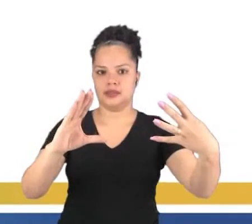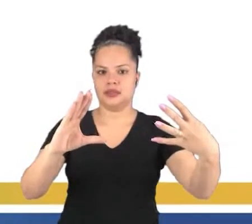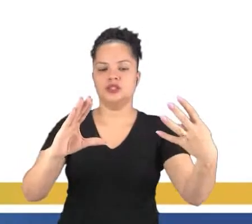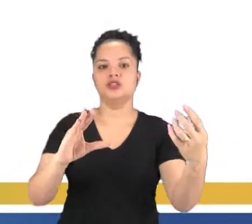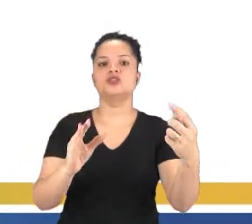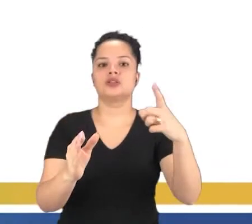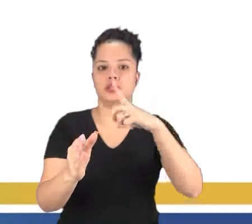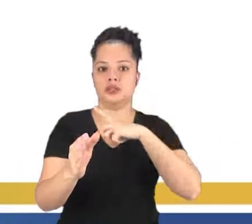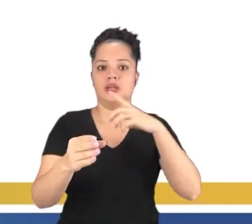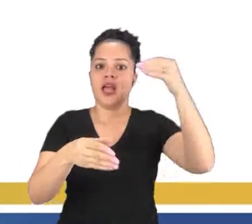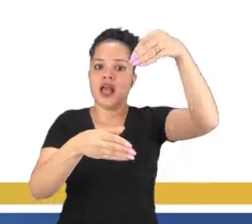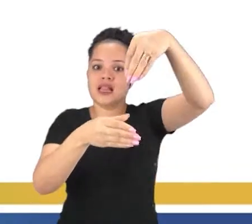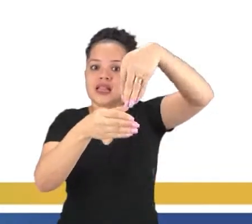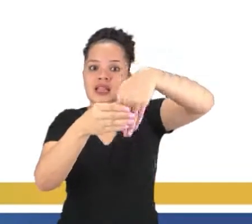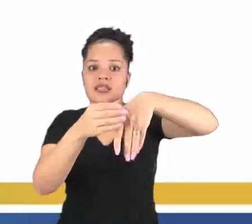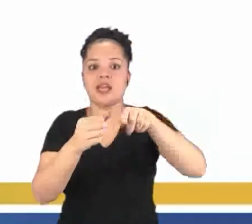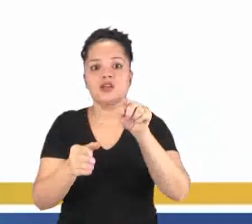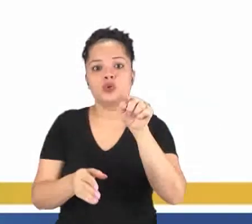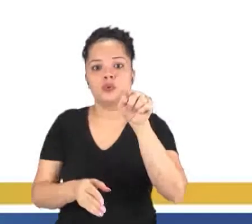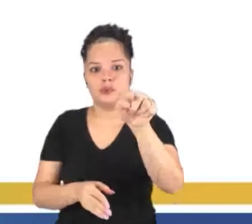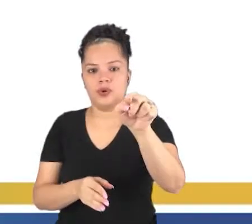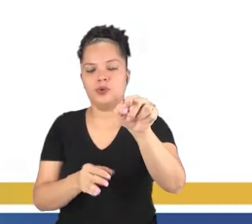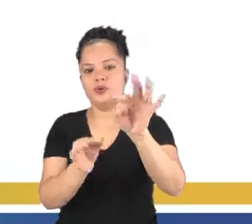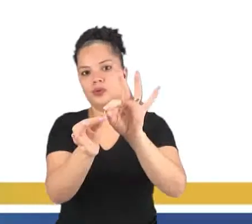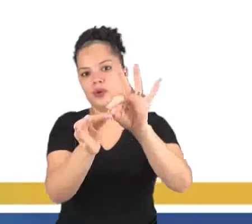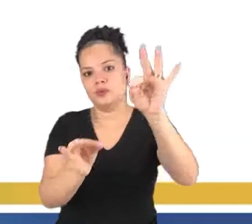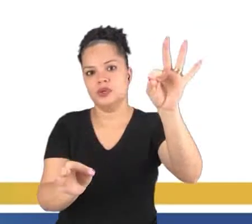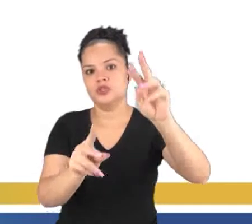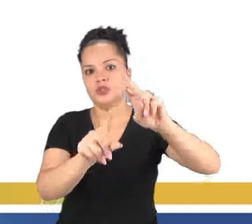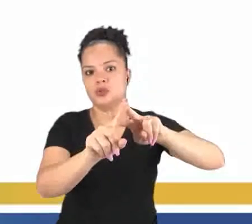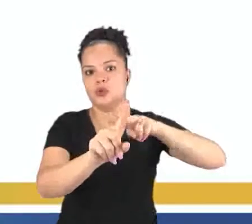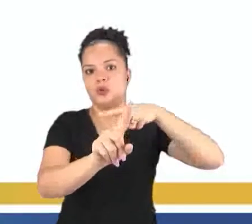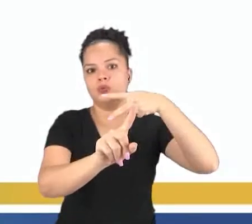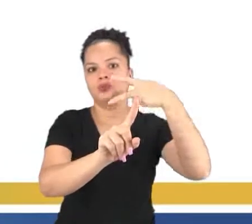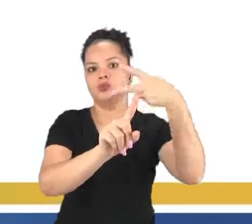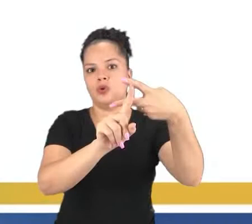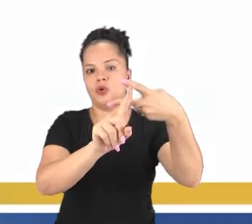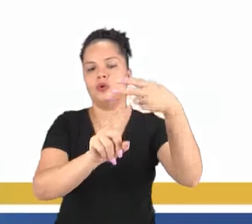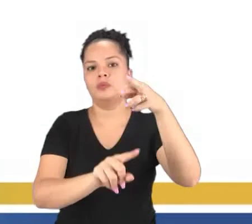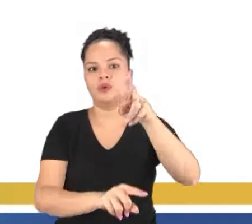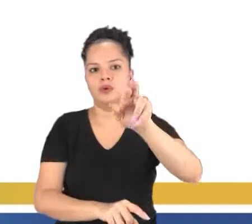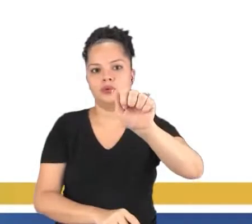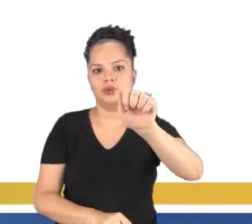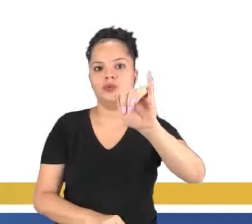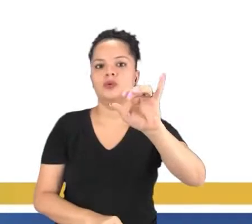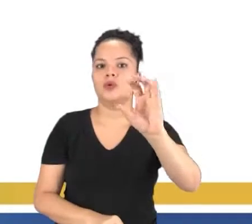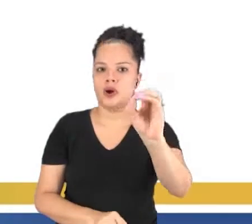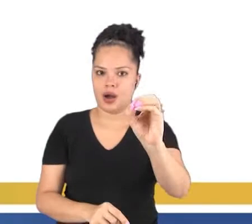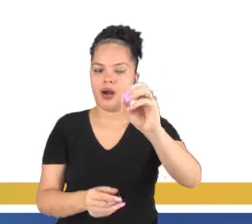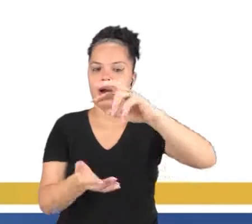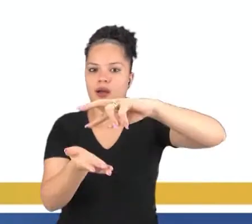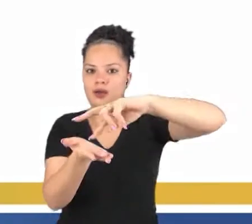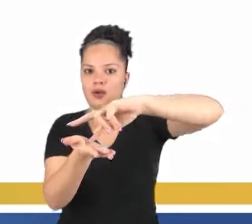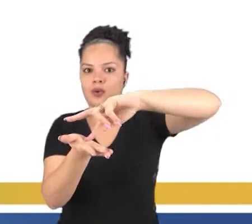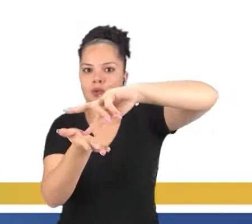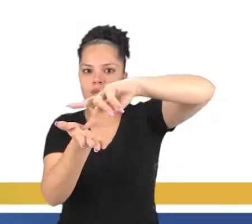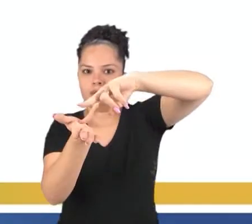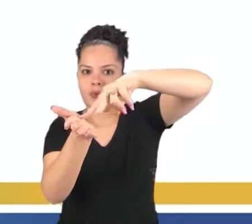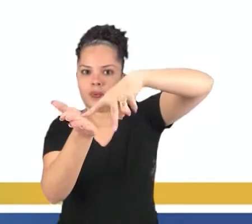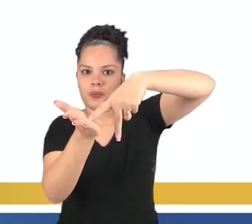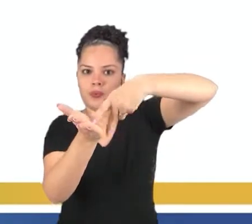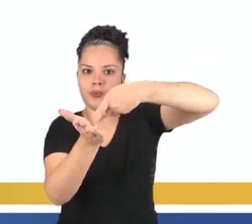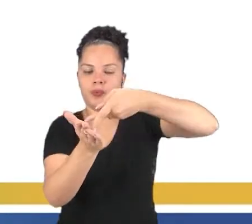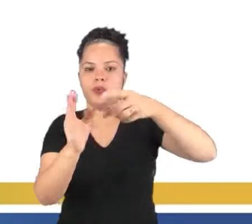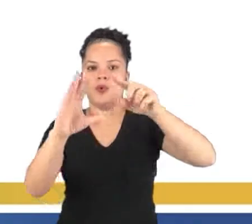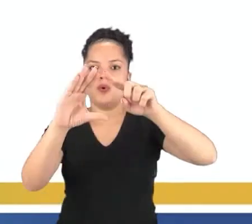centro do círculo e a sua medida é o dobro da medida do raio. Em toda circunferência, a maior corda